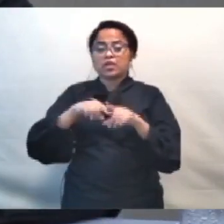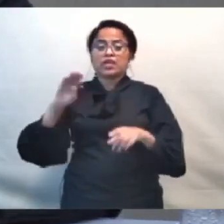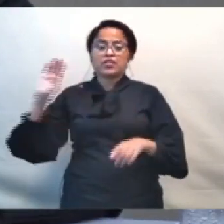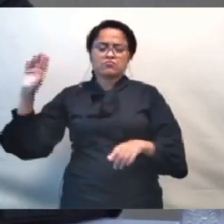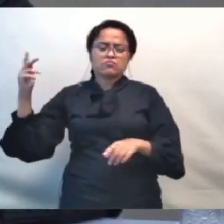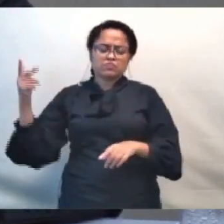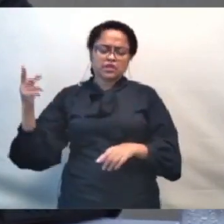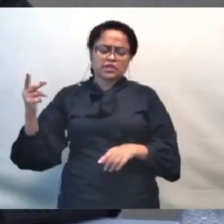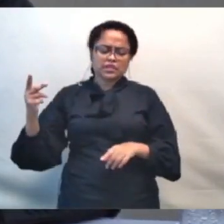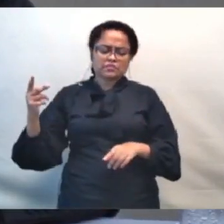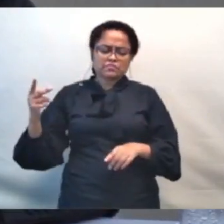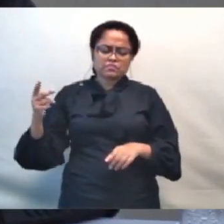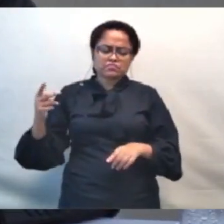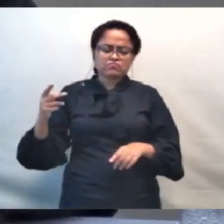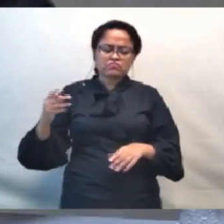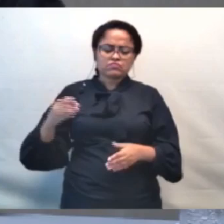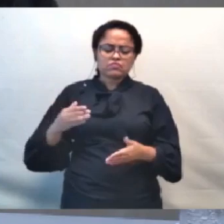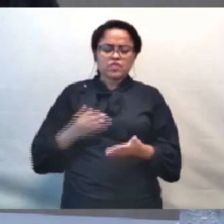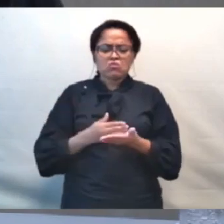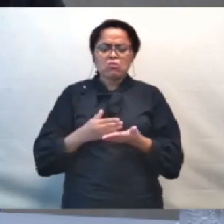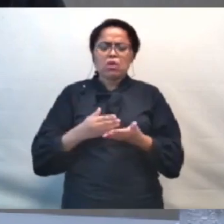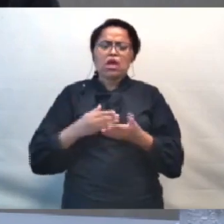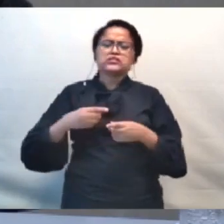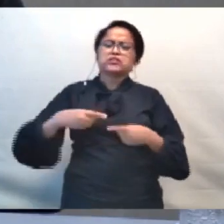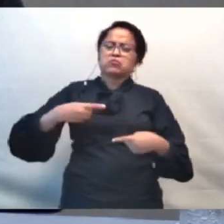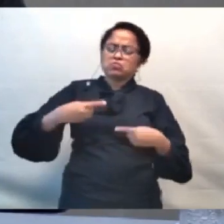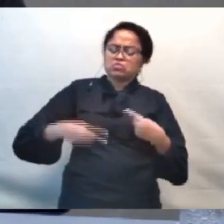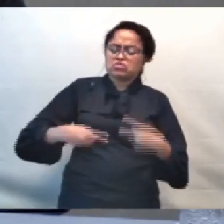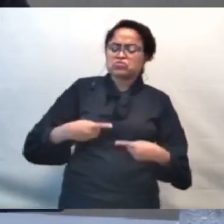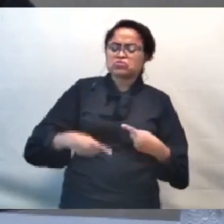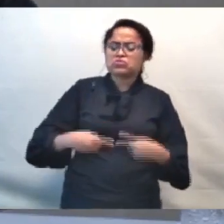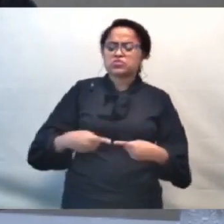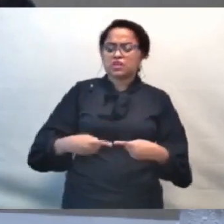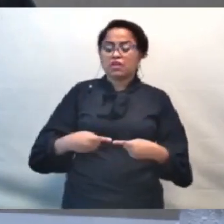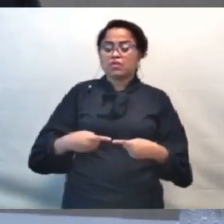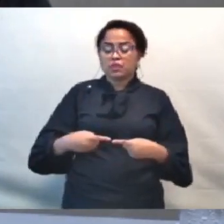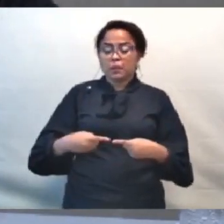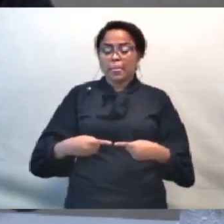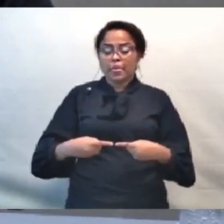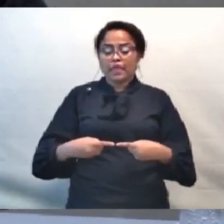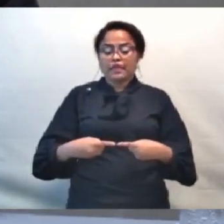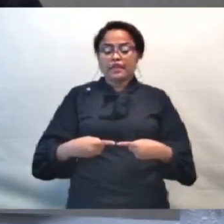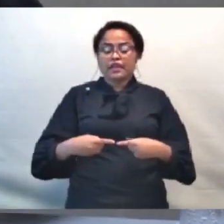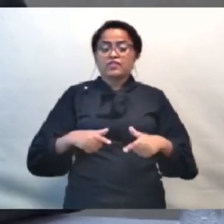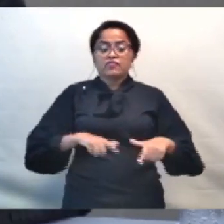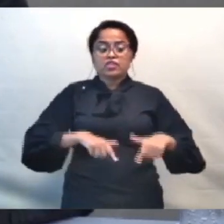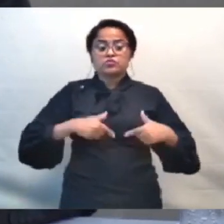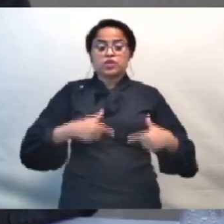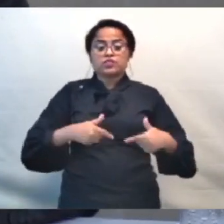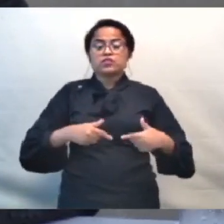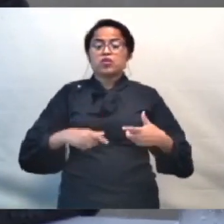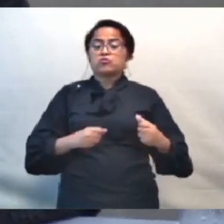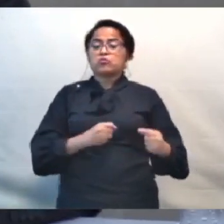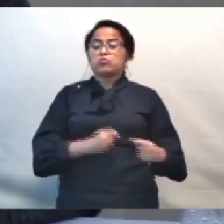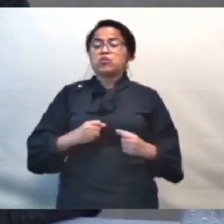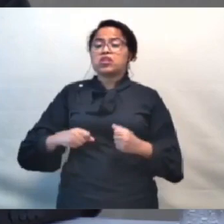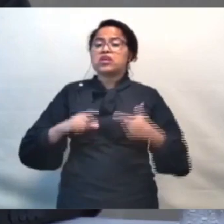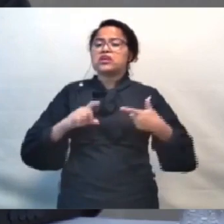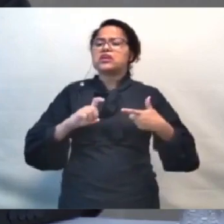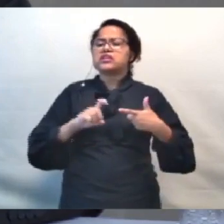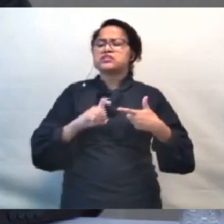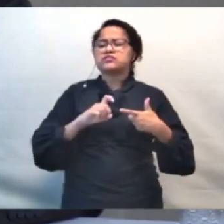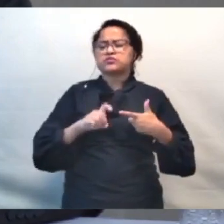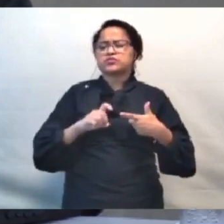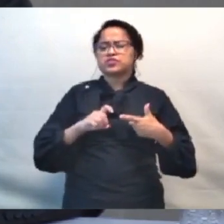o orçamento é aprovado, ele passa a ser o eixo mestre de atuação do Poder Executivo. Bem, inúmeras emendas